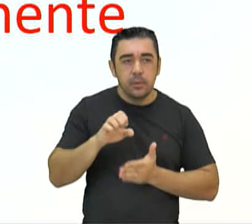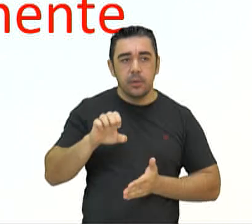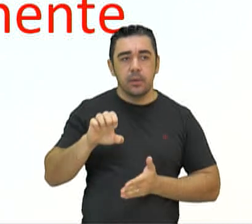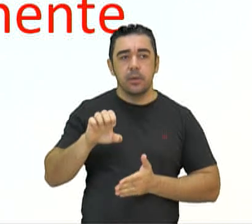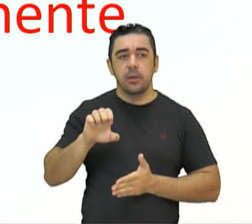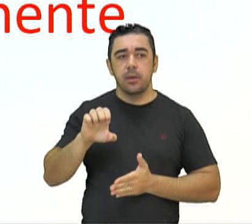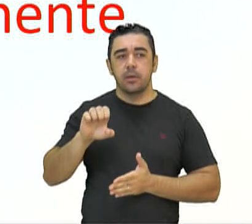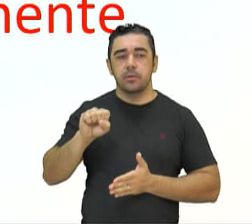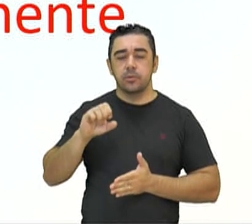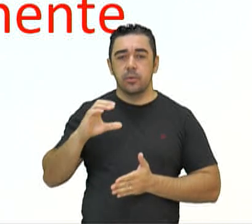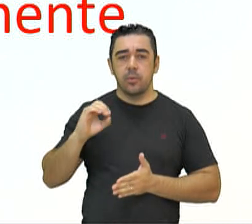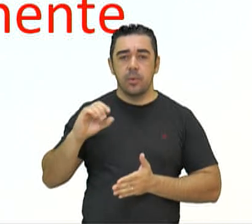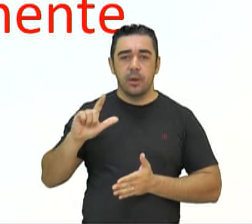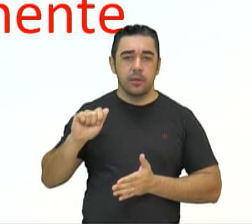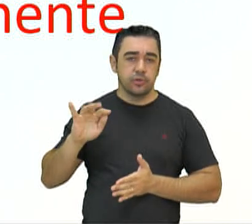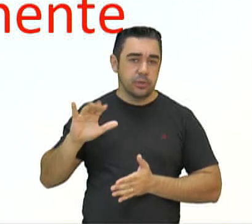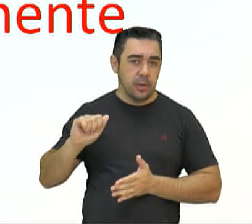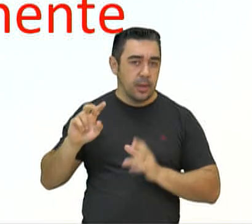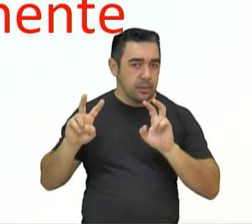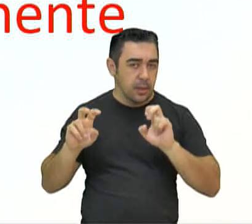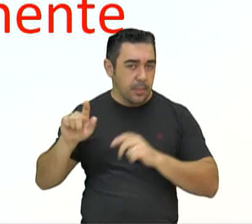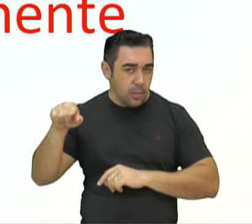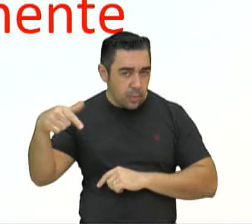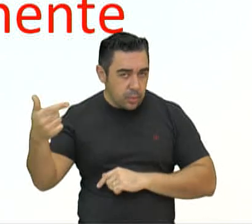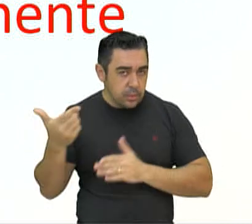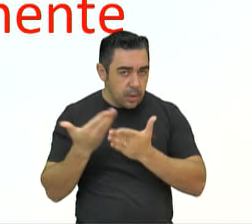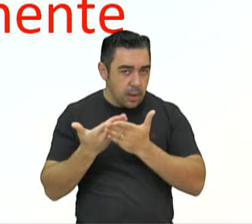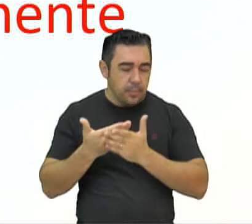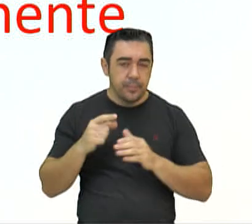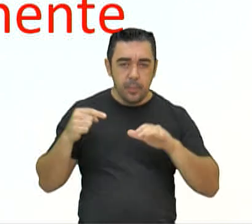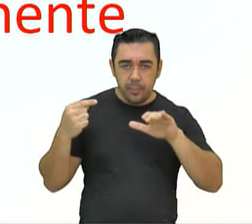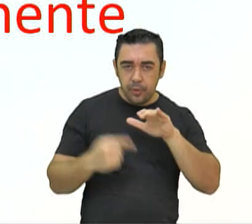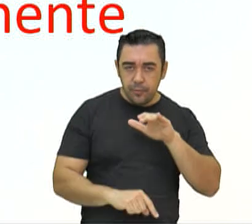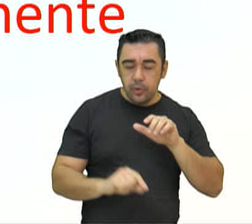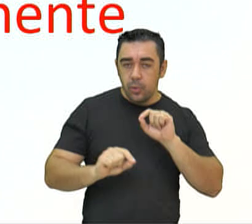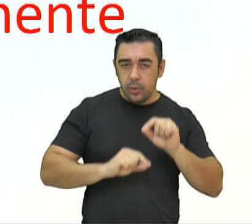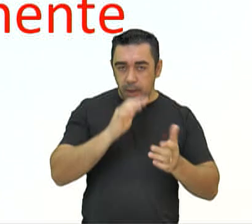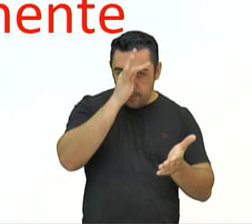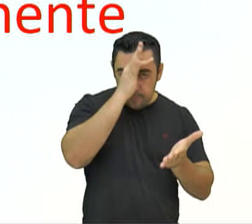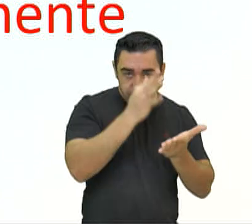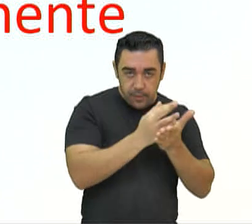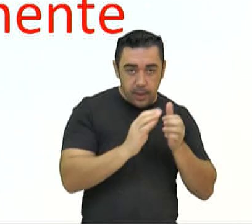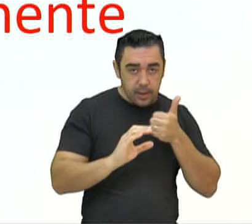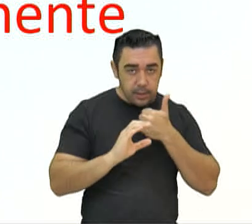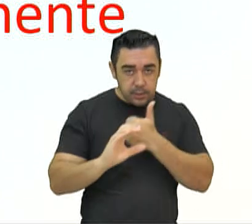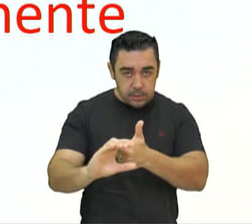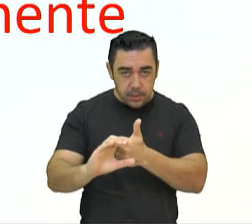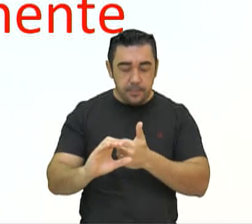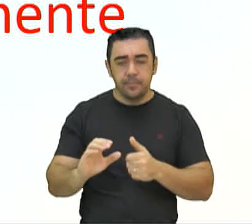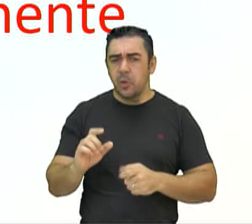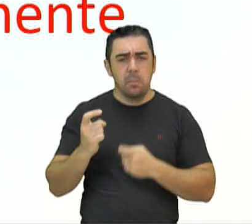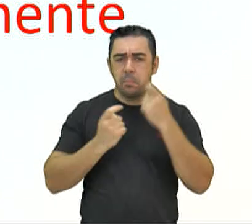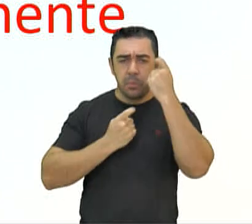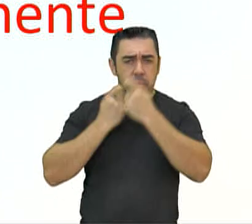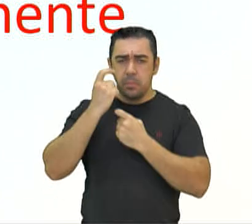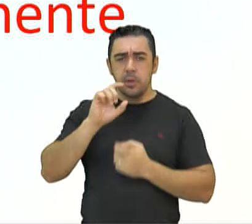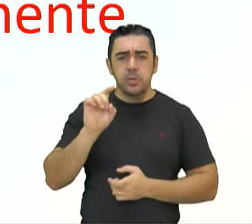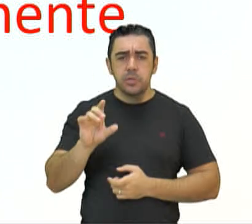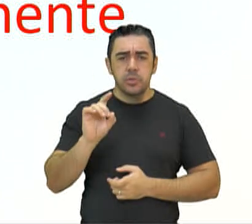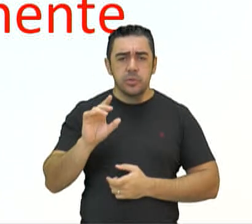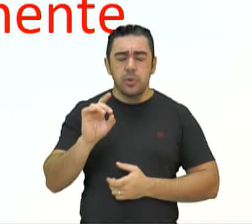o tema da próxima aula. Ele aprofunda mais os temas da fé cristã, não se preocupando somente